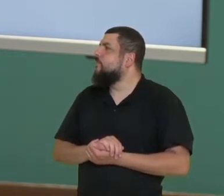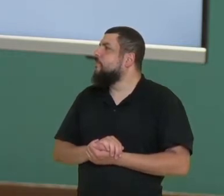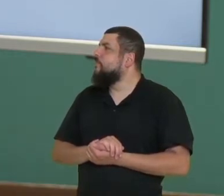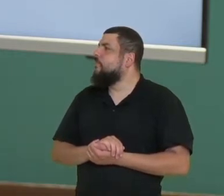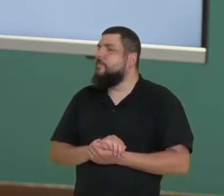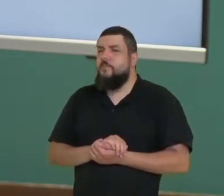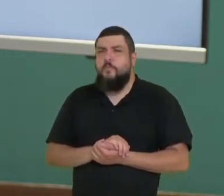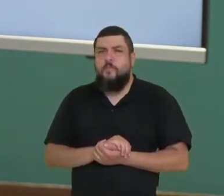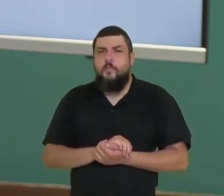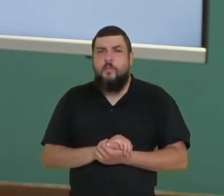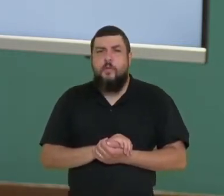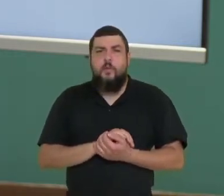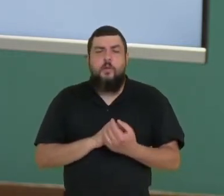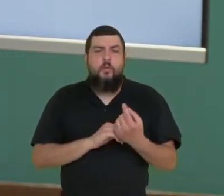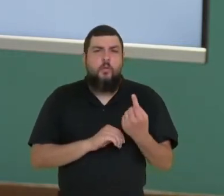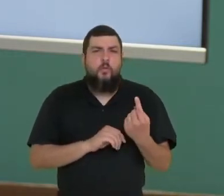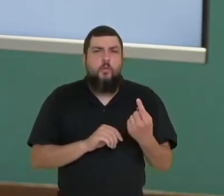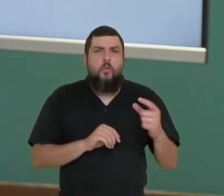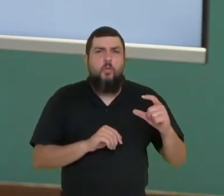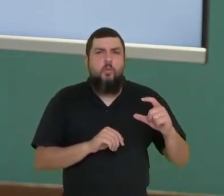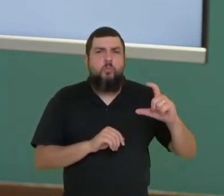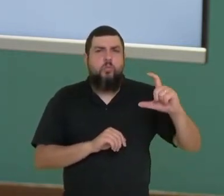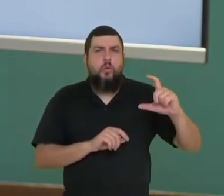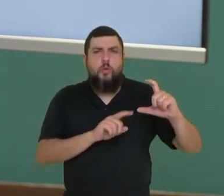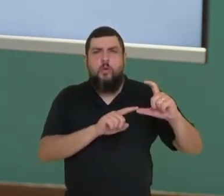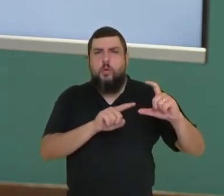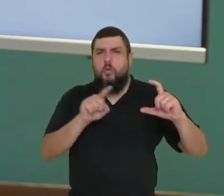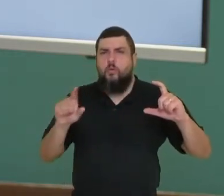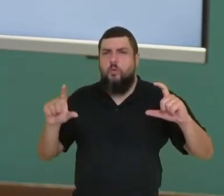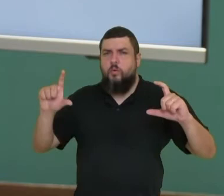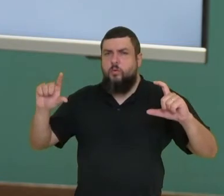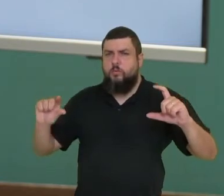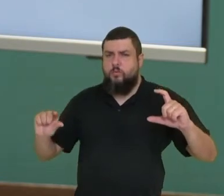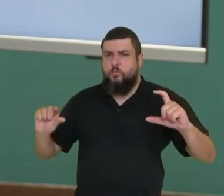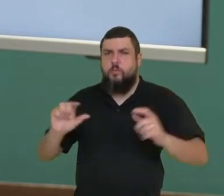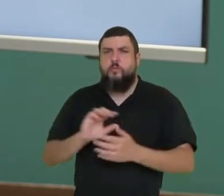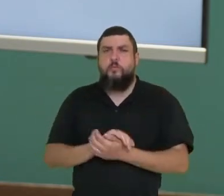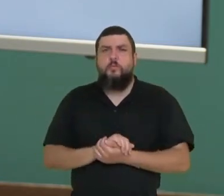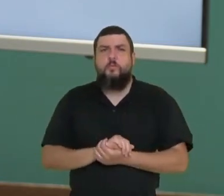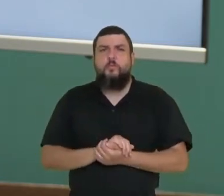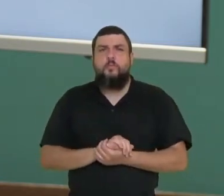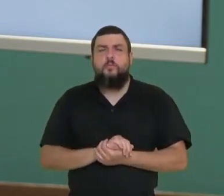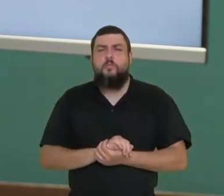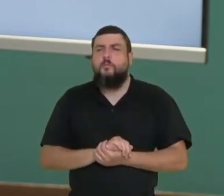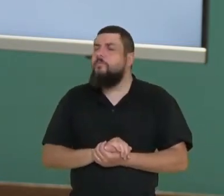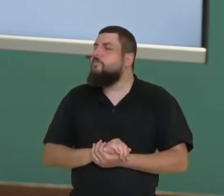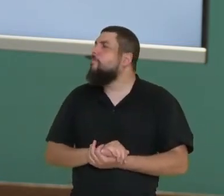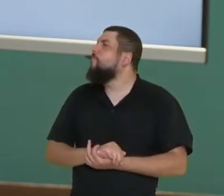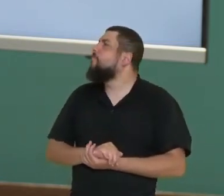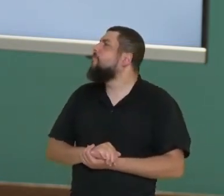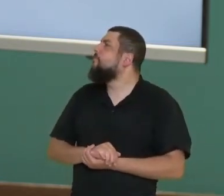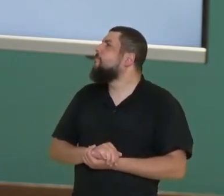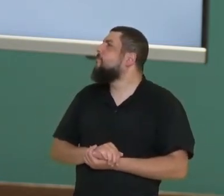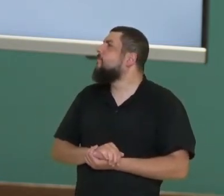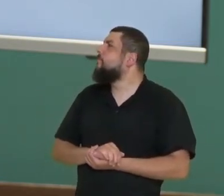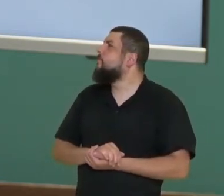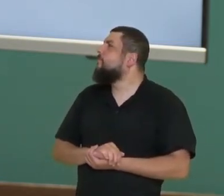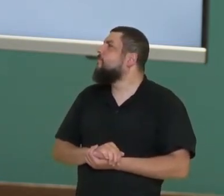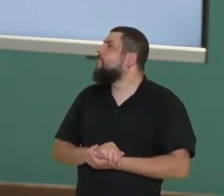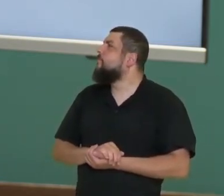tenho o aumentativo e o diminutivo. Qual é a diferença na